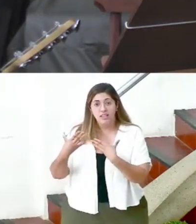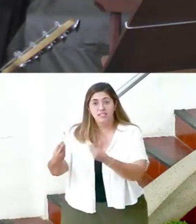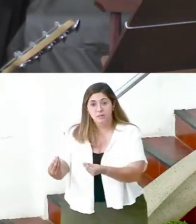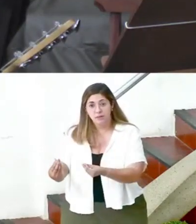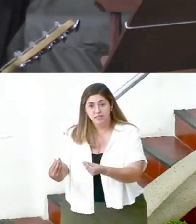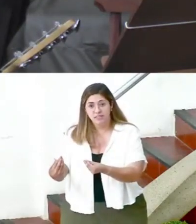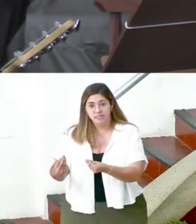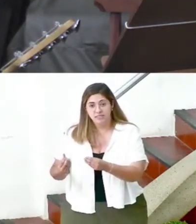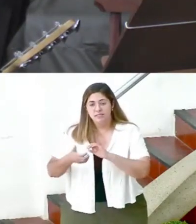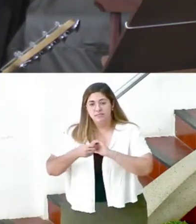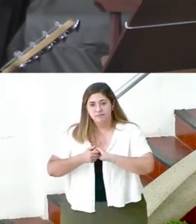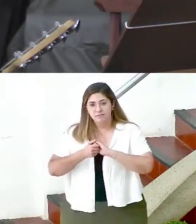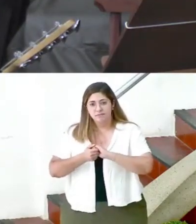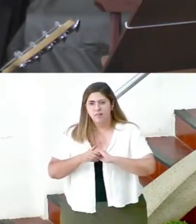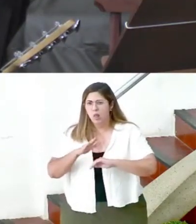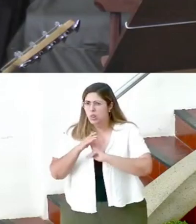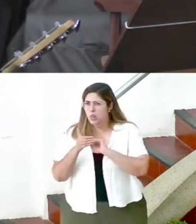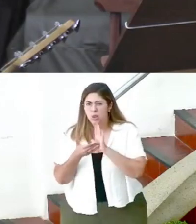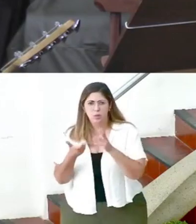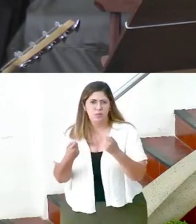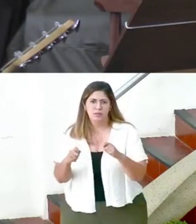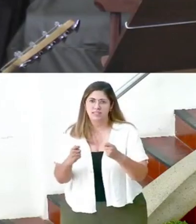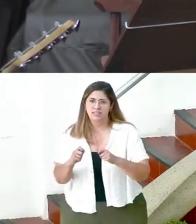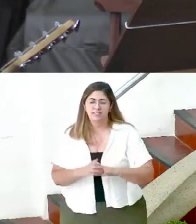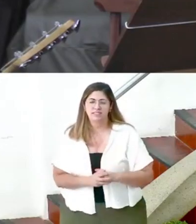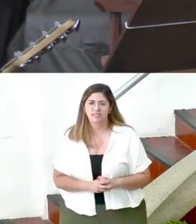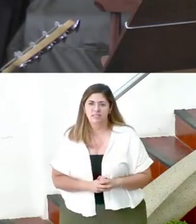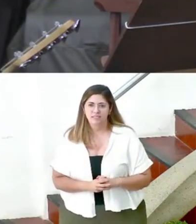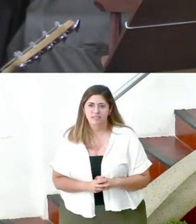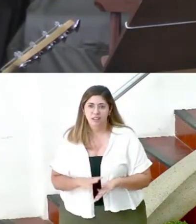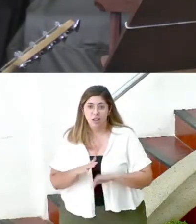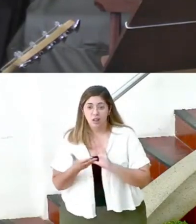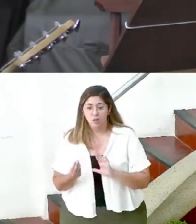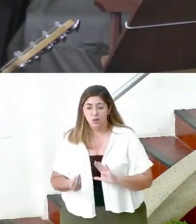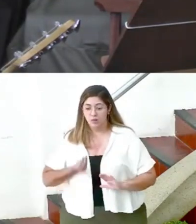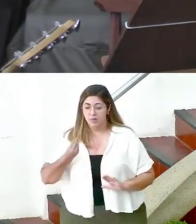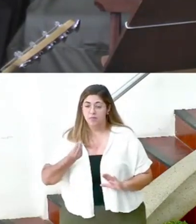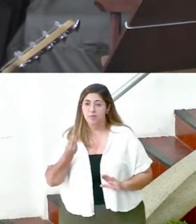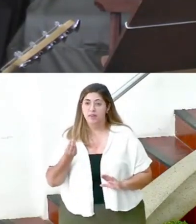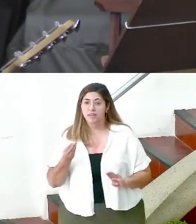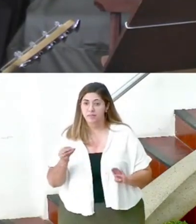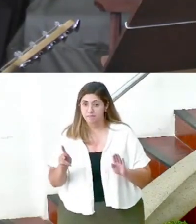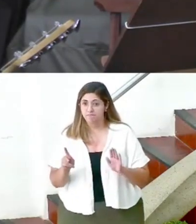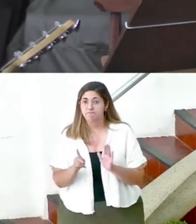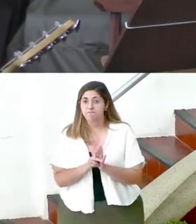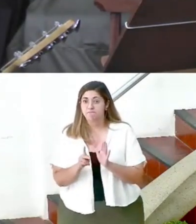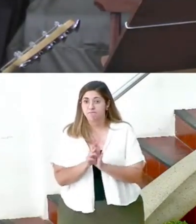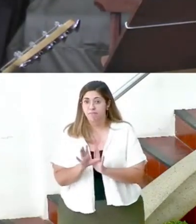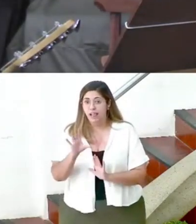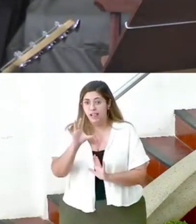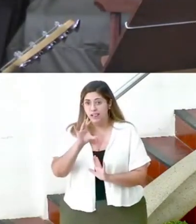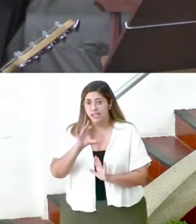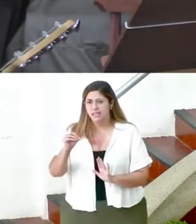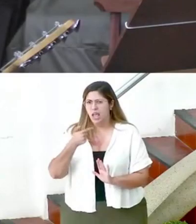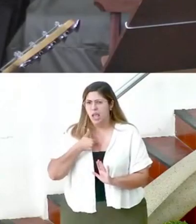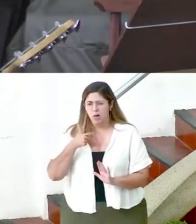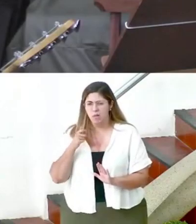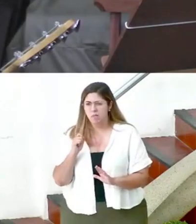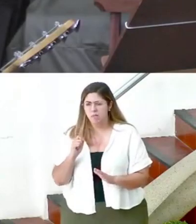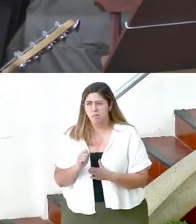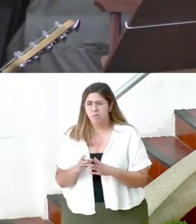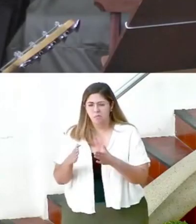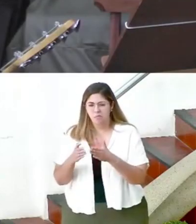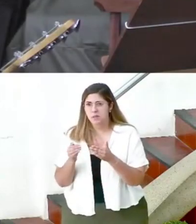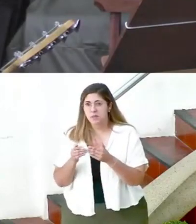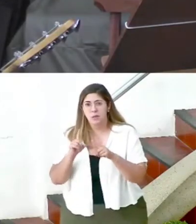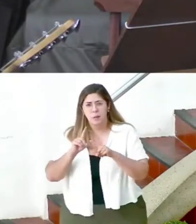me deve tudo, Paulo diz. Você me deve a tua própria vida, Filemão. Mas eu não vou cobrar. Eu quero que